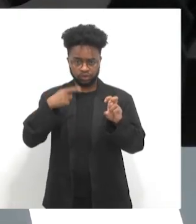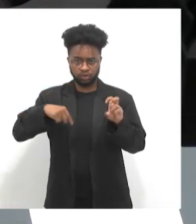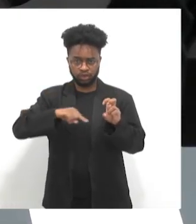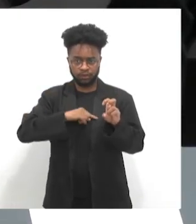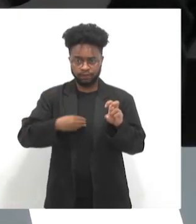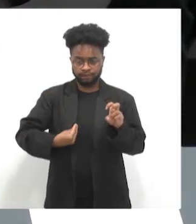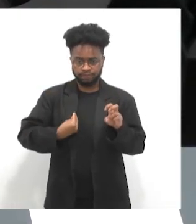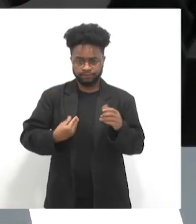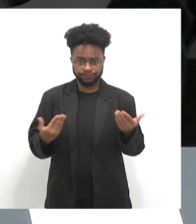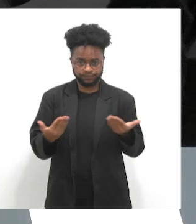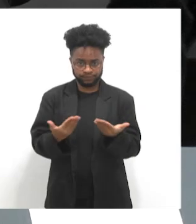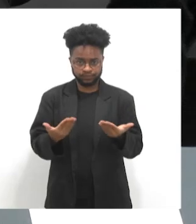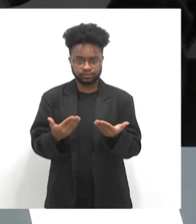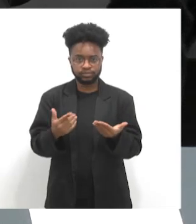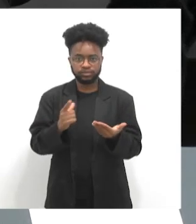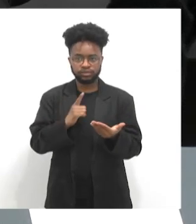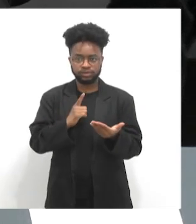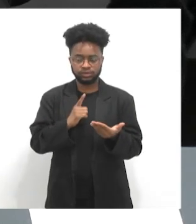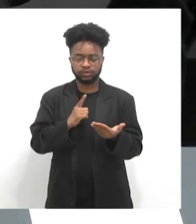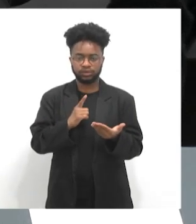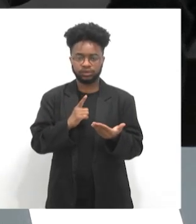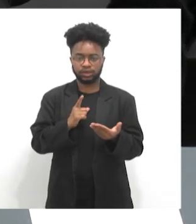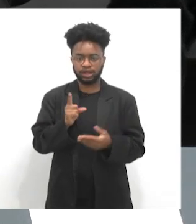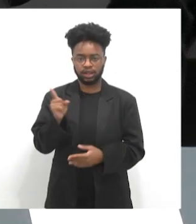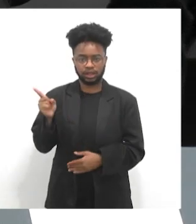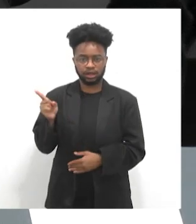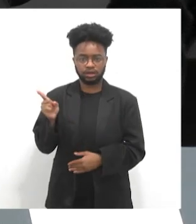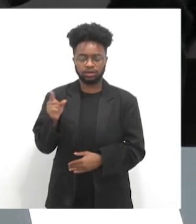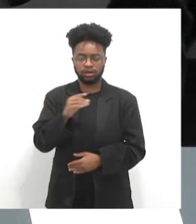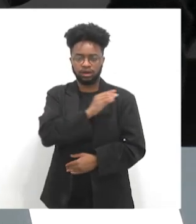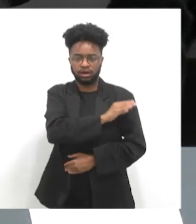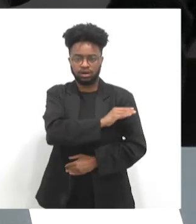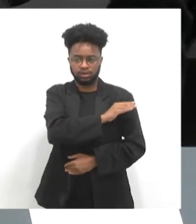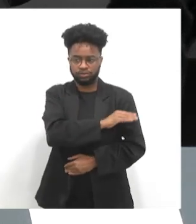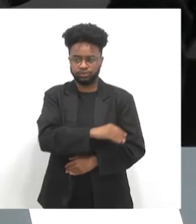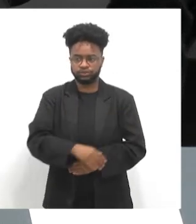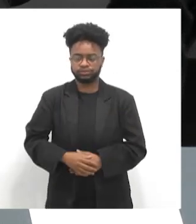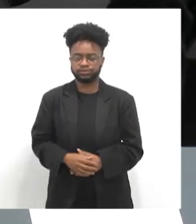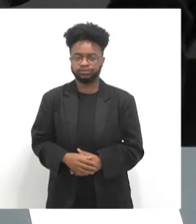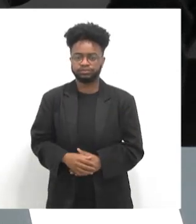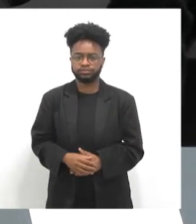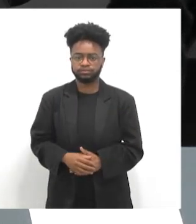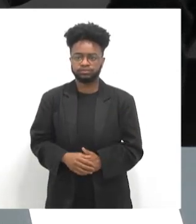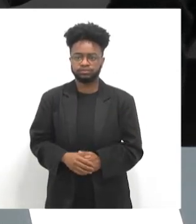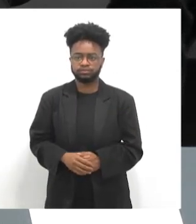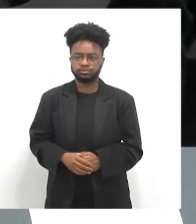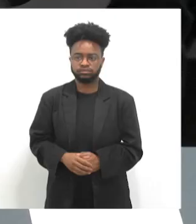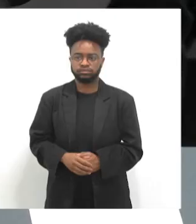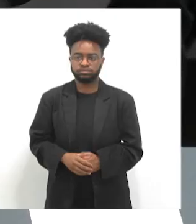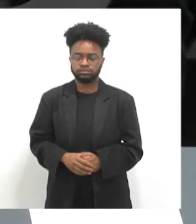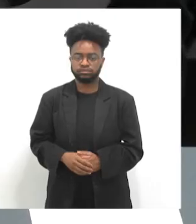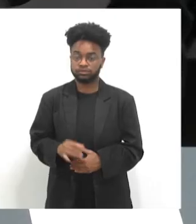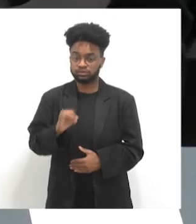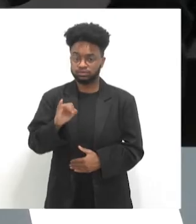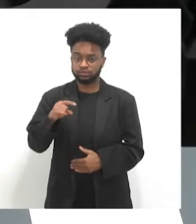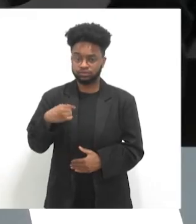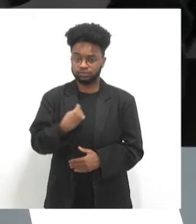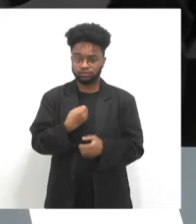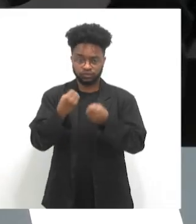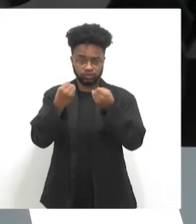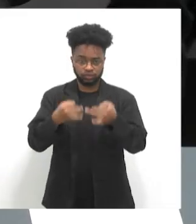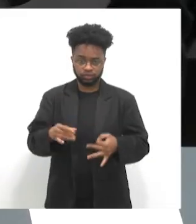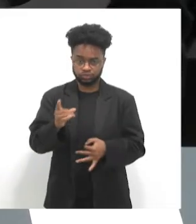temos instaladas no hoje lá em Campos, Se a gente não esclarecer que é